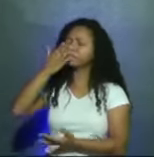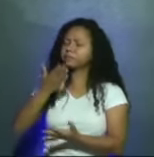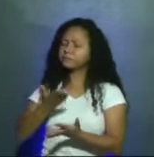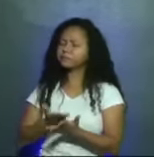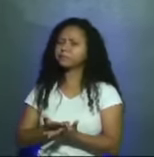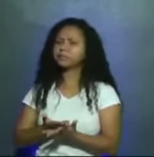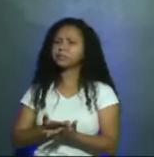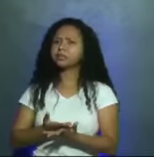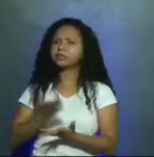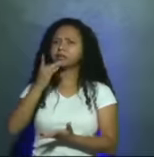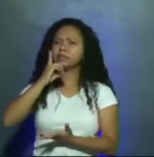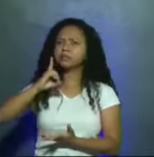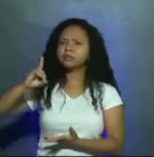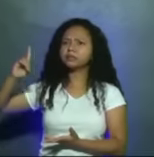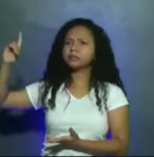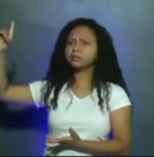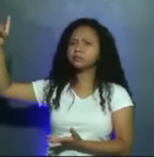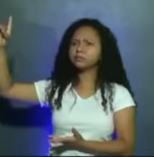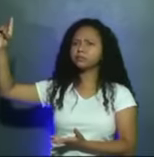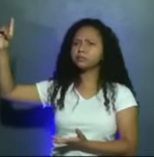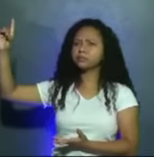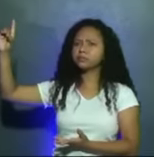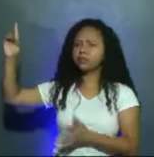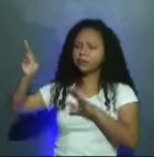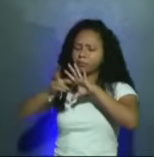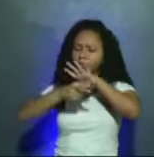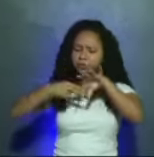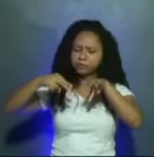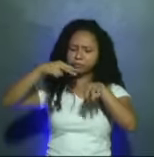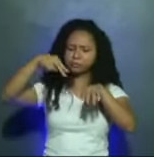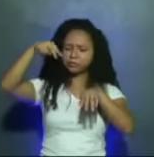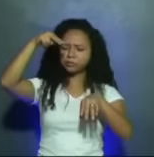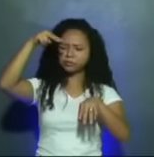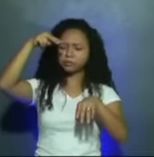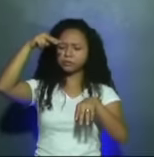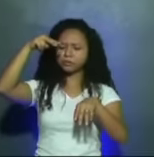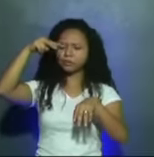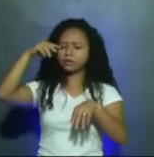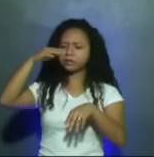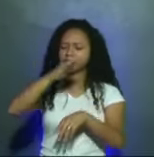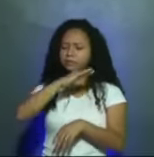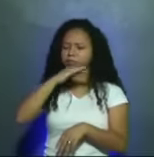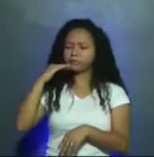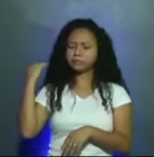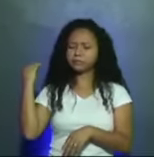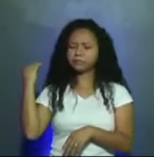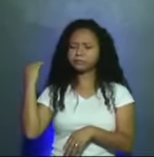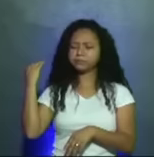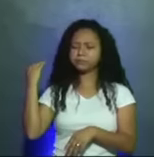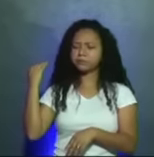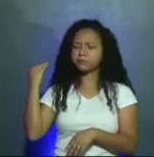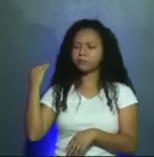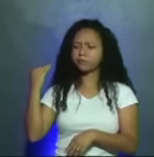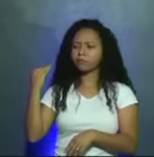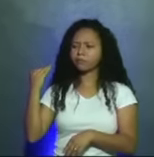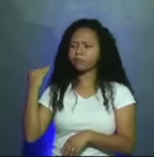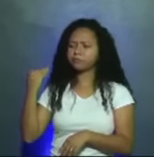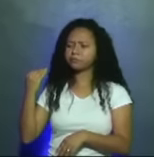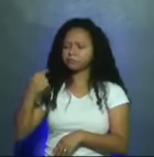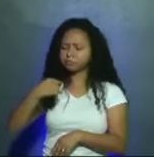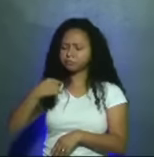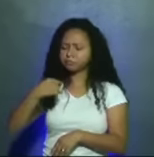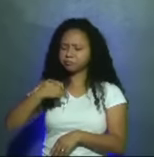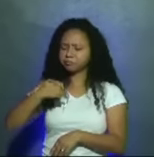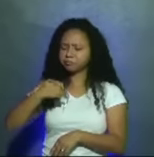que Deus o ressuscitou dentre os mortos e tomo